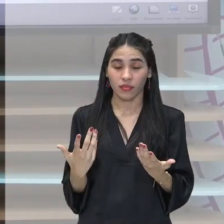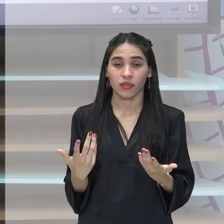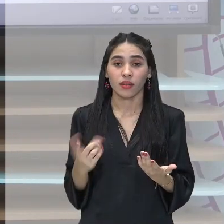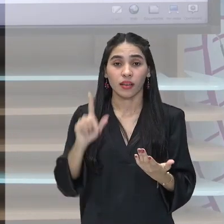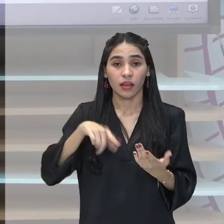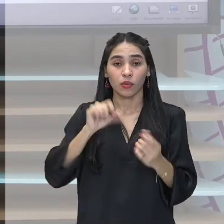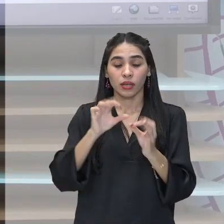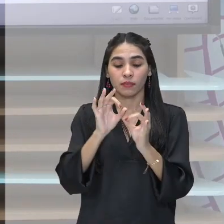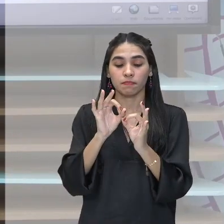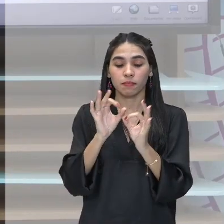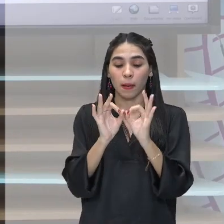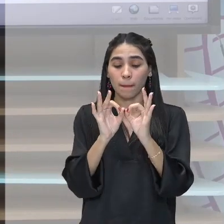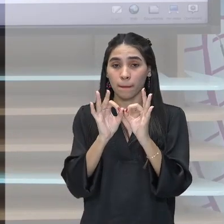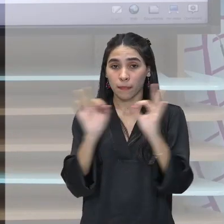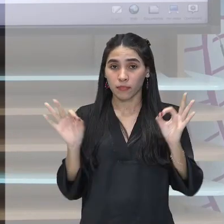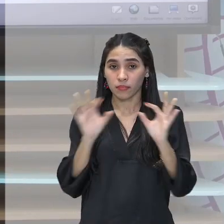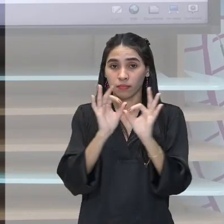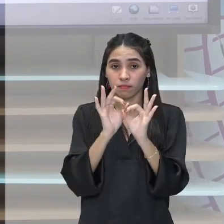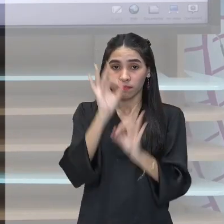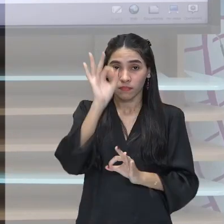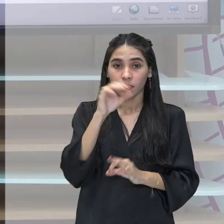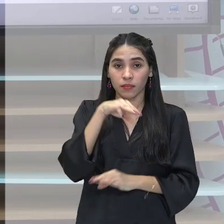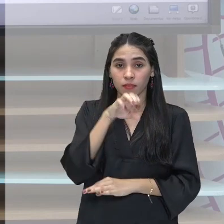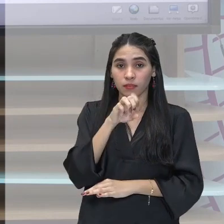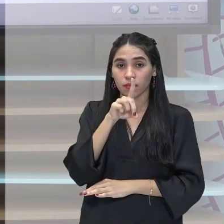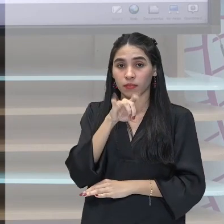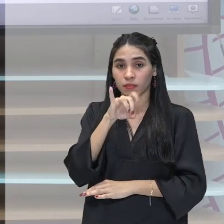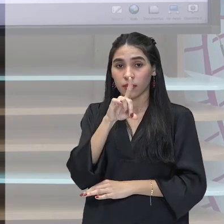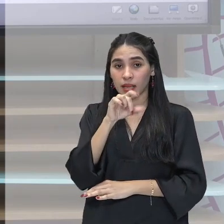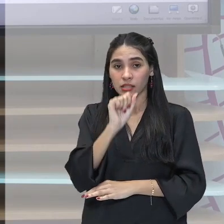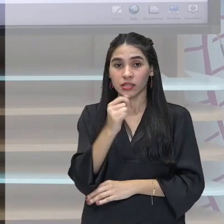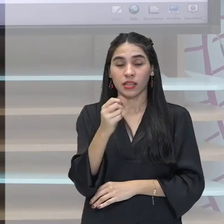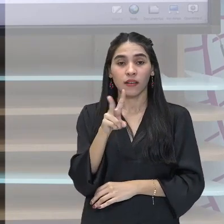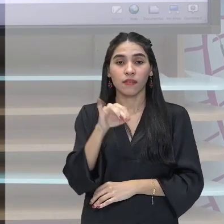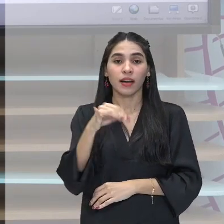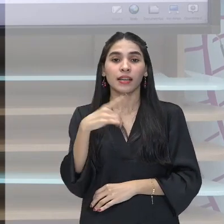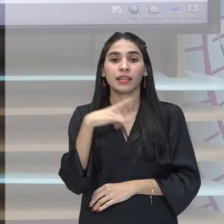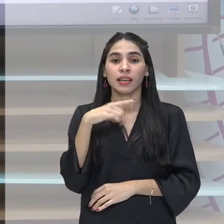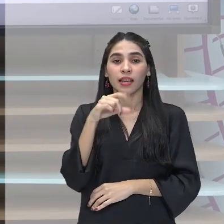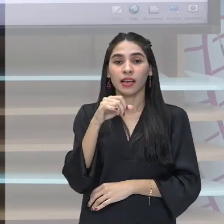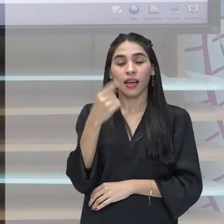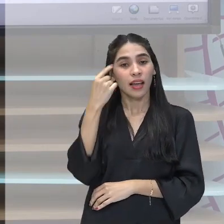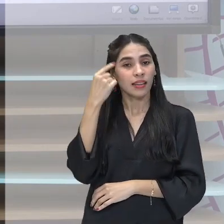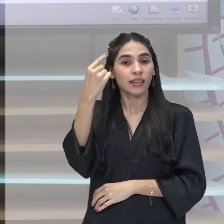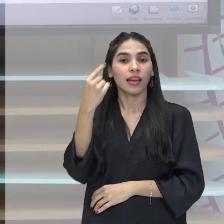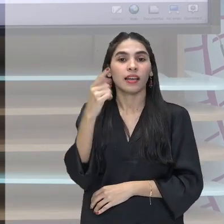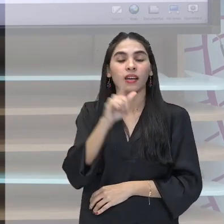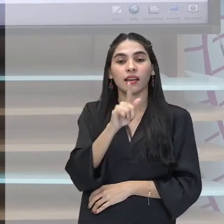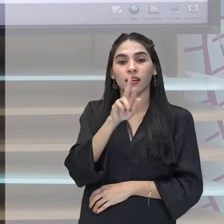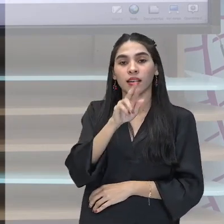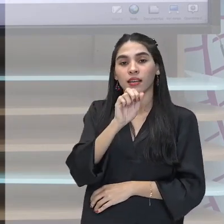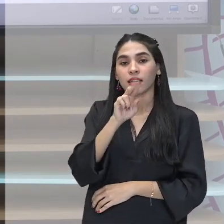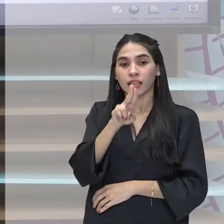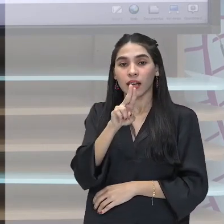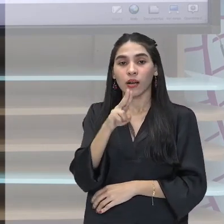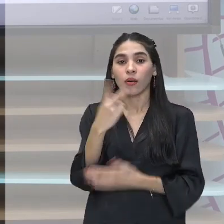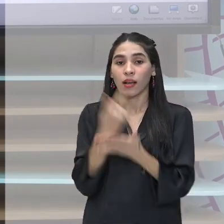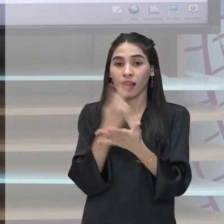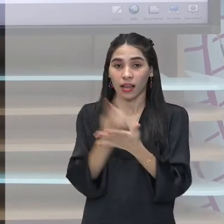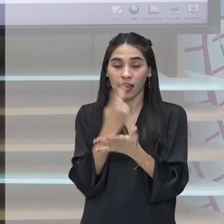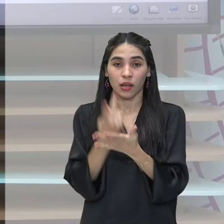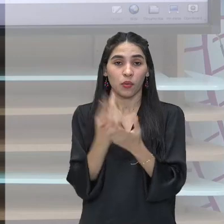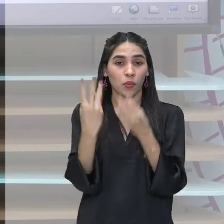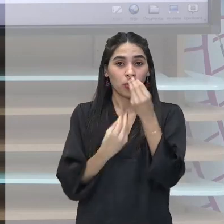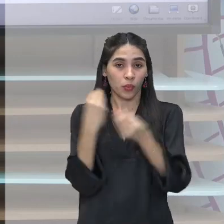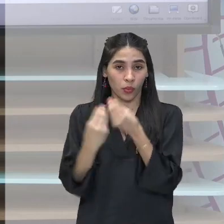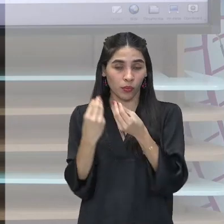essas medidas aí é que vão nos dar essa ideia do grau do erro em relação a um determinado tratamento.